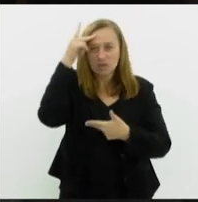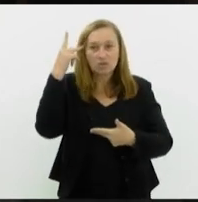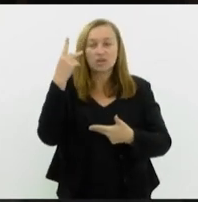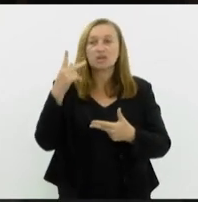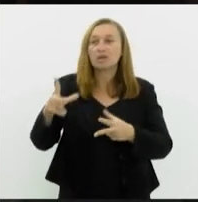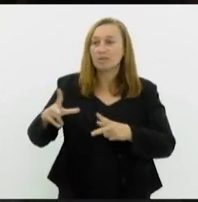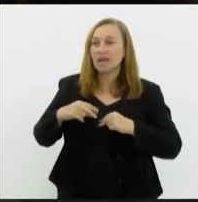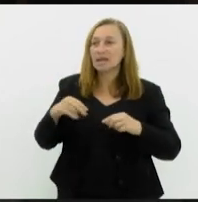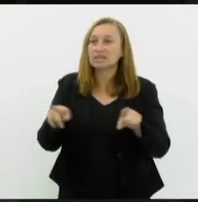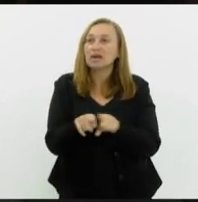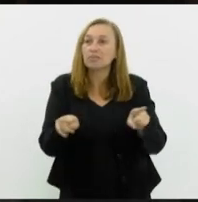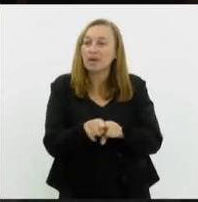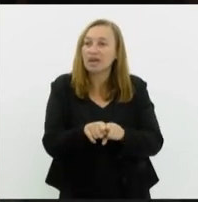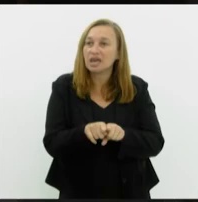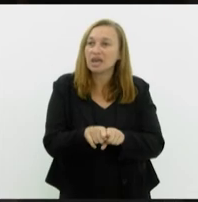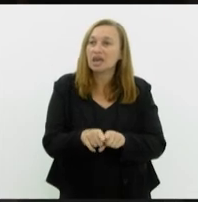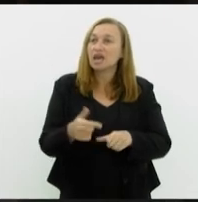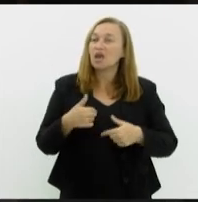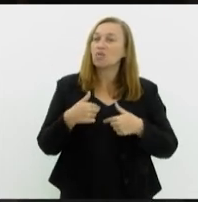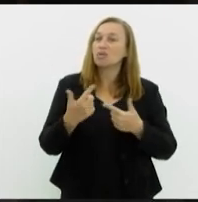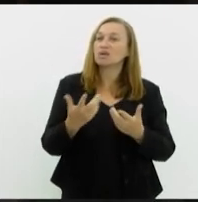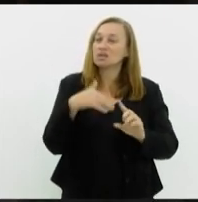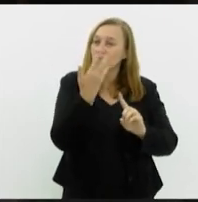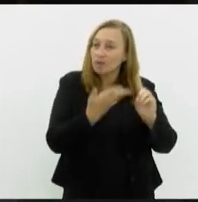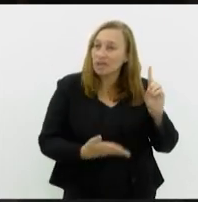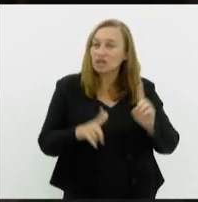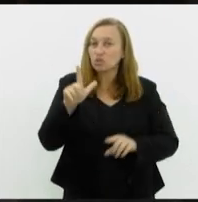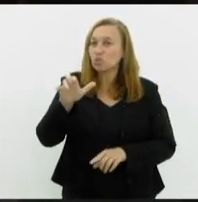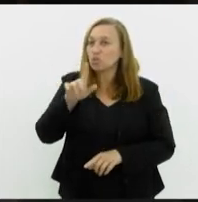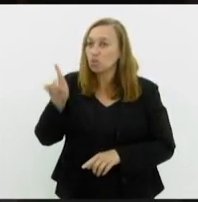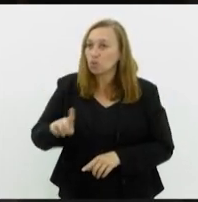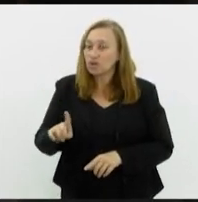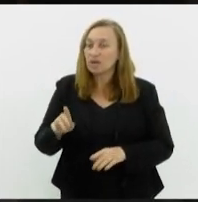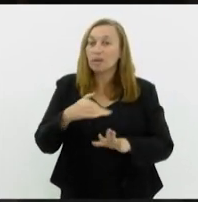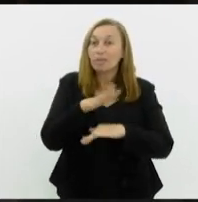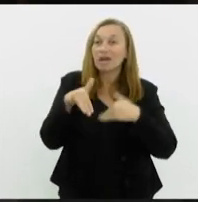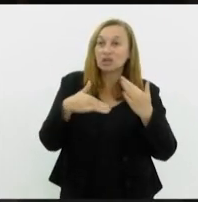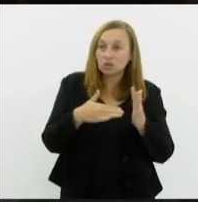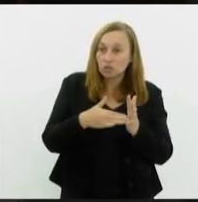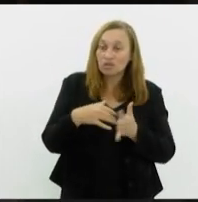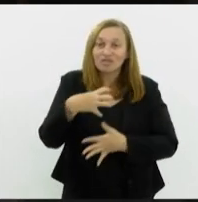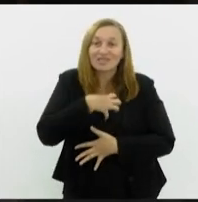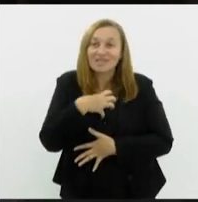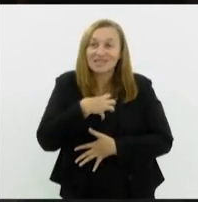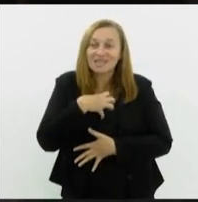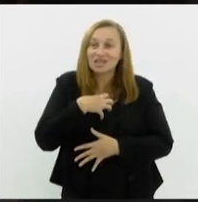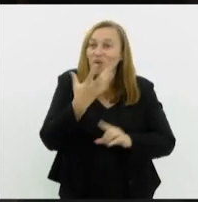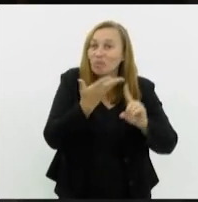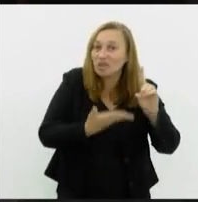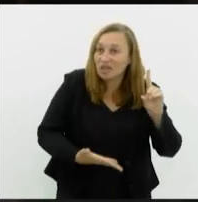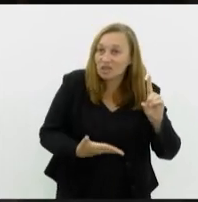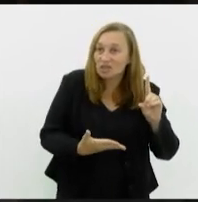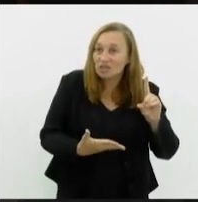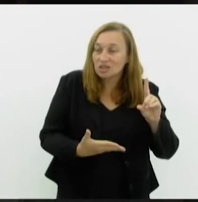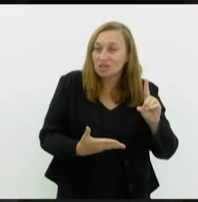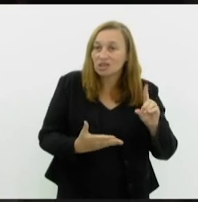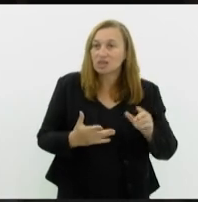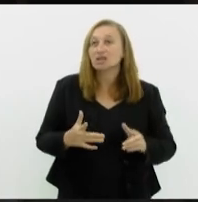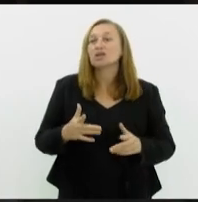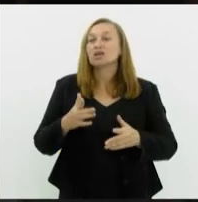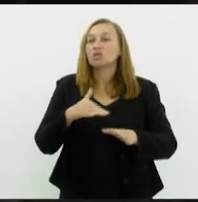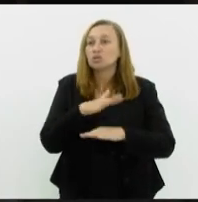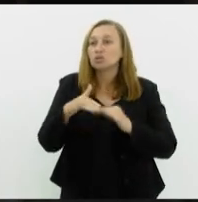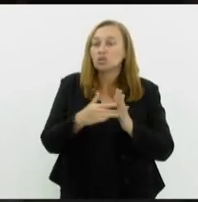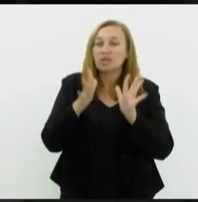né? Então eu levo essa homenagem do Luiz para todos aqueles que se sintam homenageados com o Vlad da Pesca, toda a família